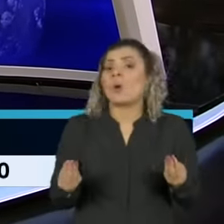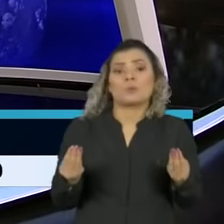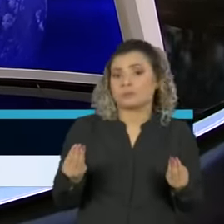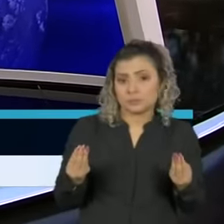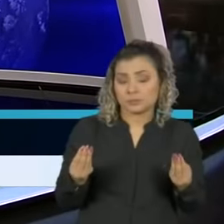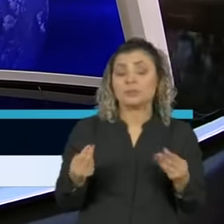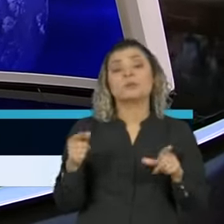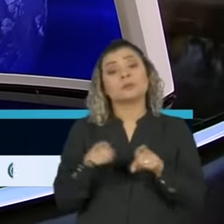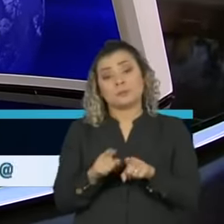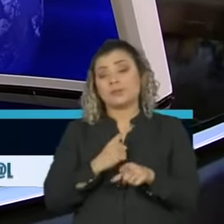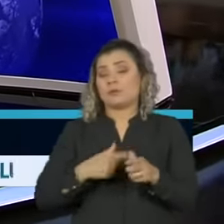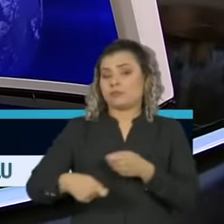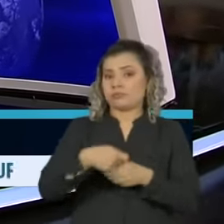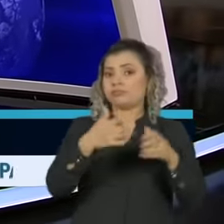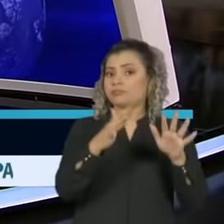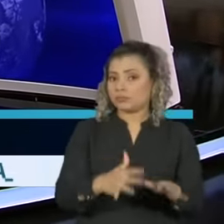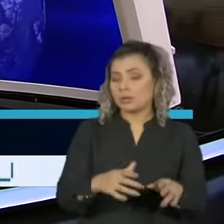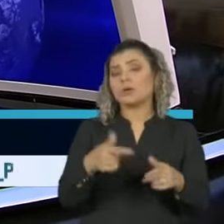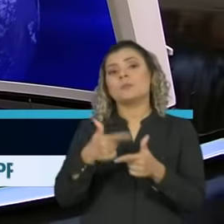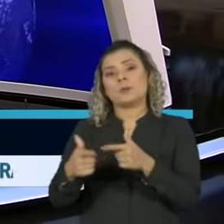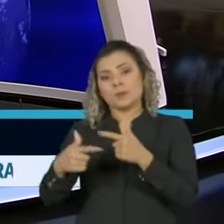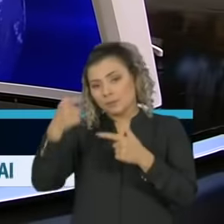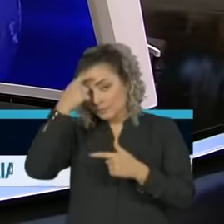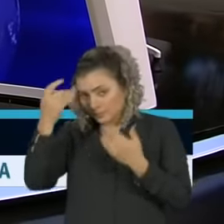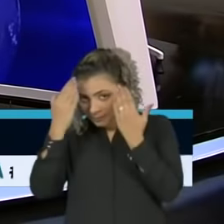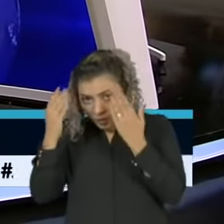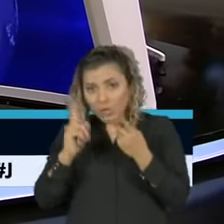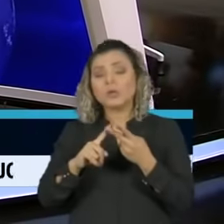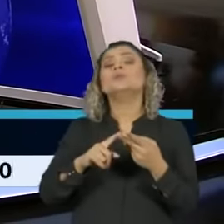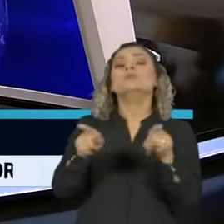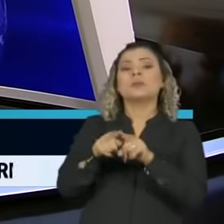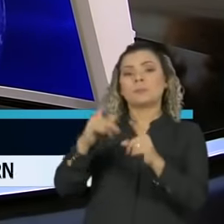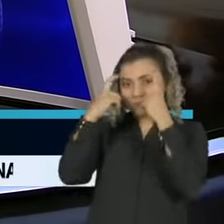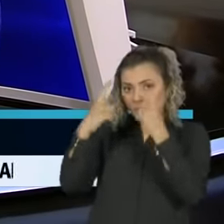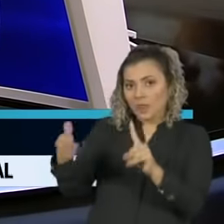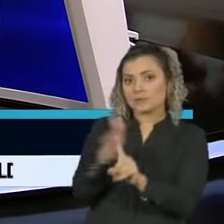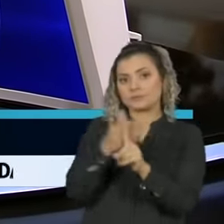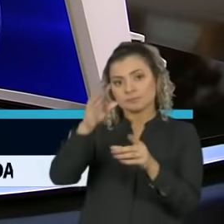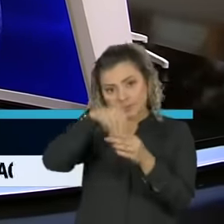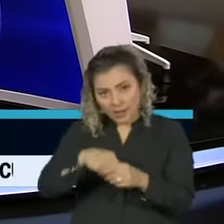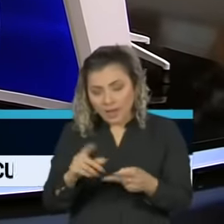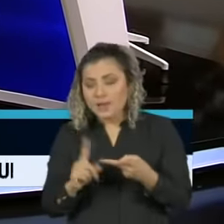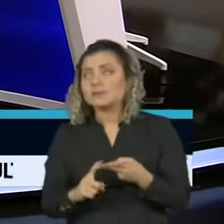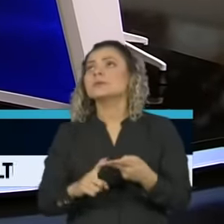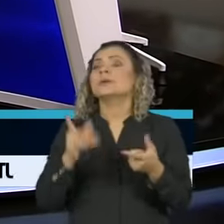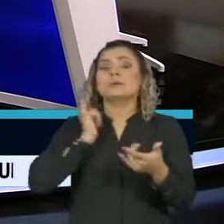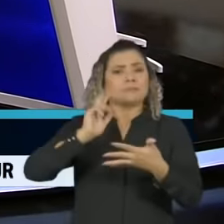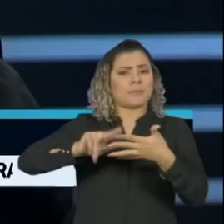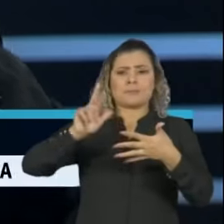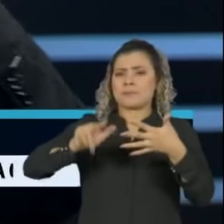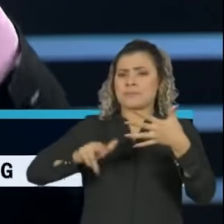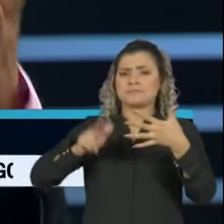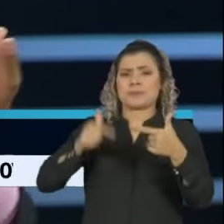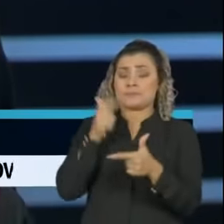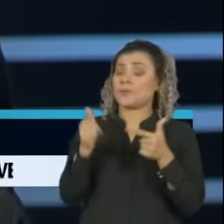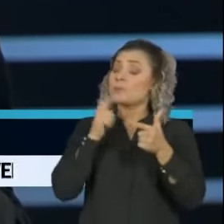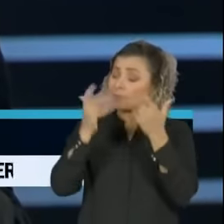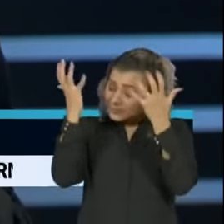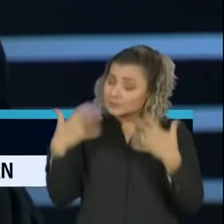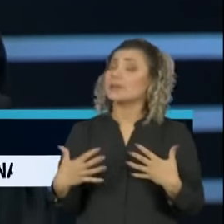tem o estrangulamento econômico, você tem problema psicológico, você pode ter violência doméstica, você tem pressão também. Então, é uma situação